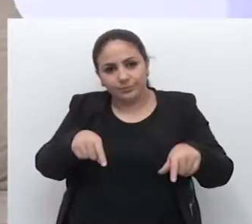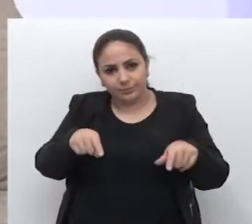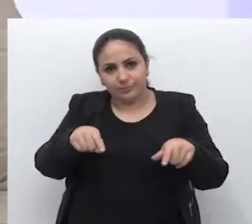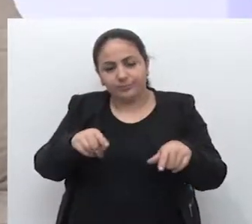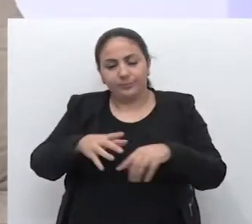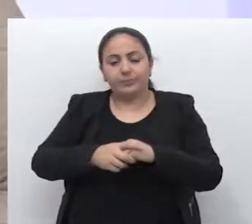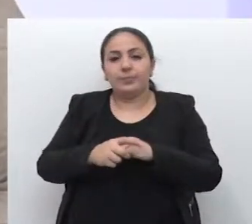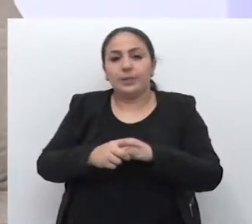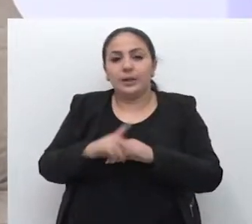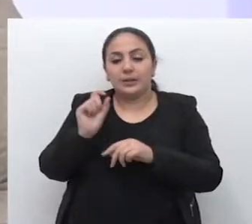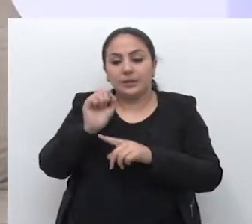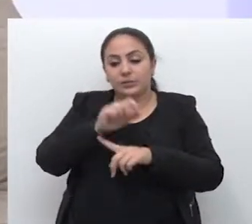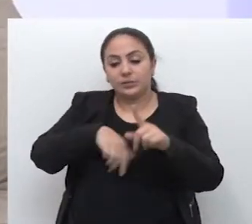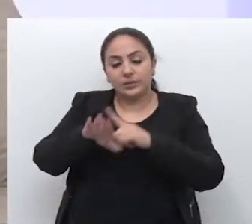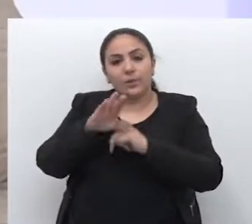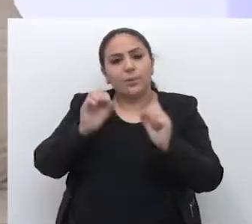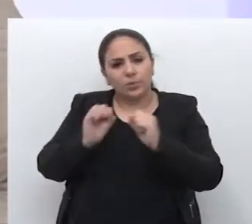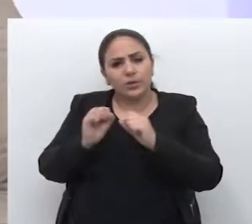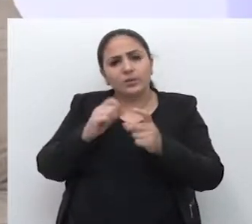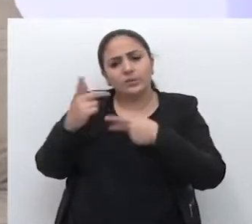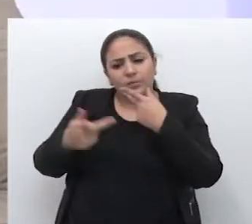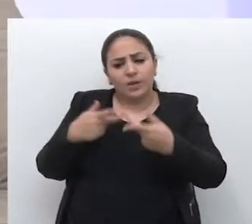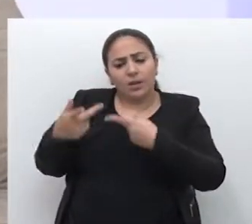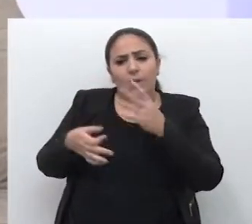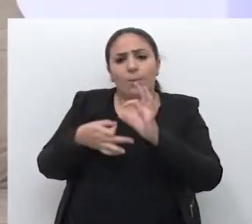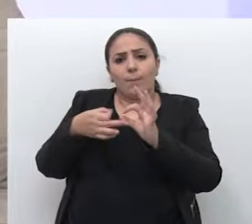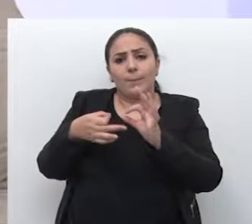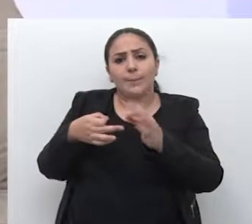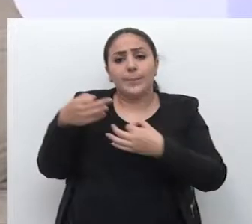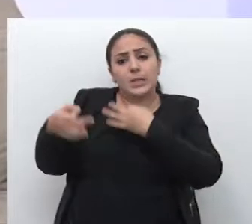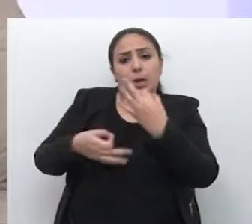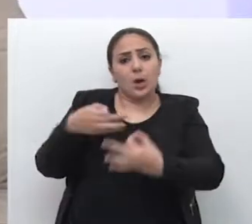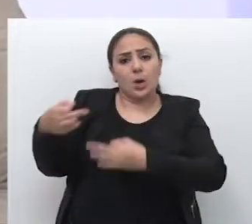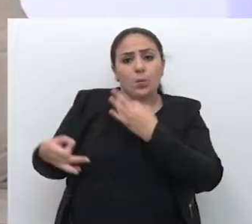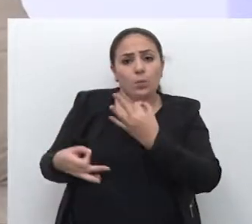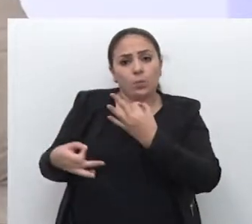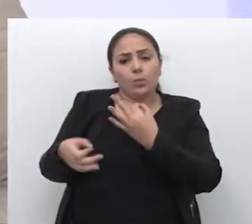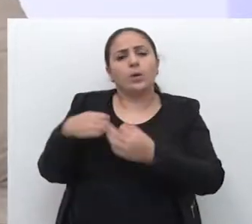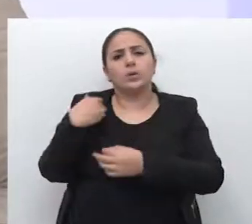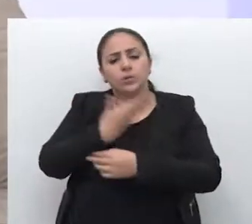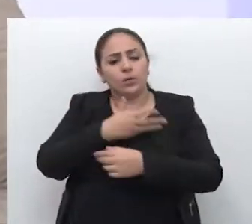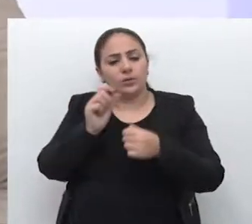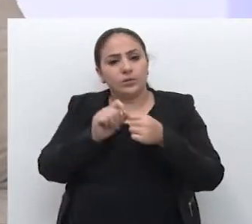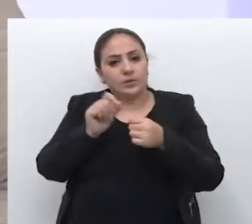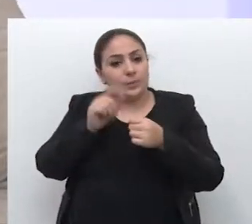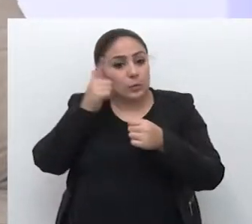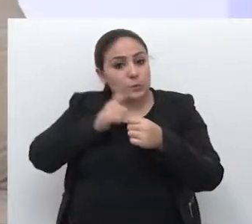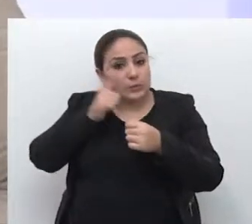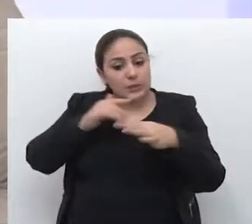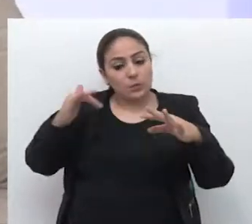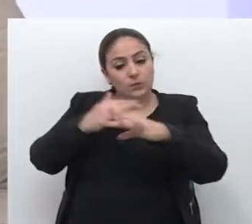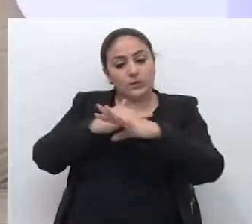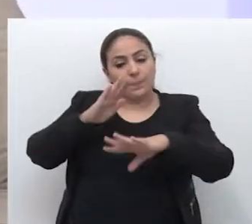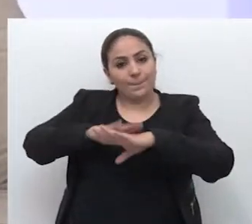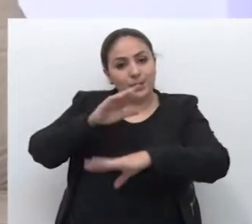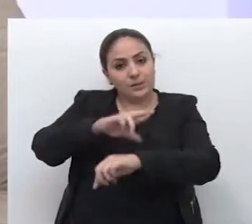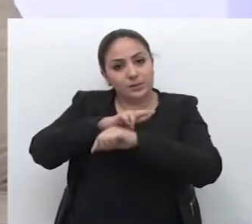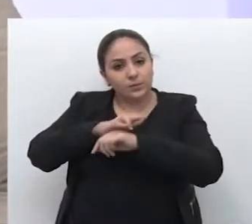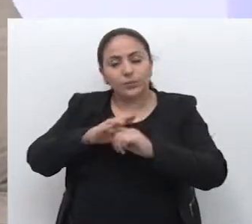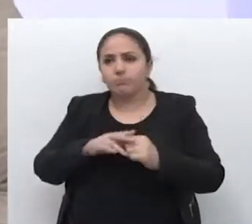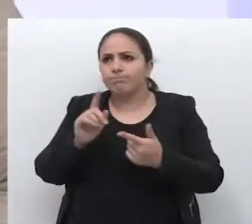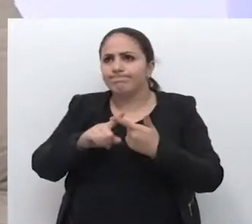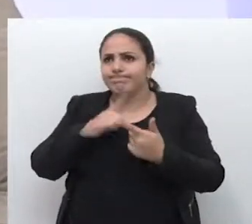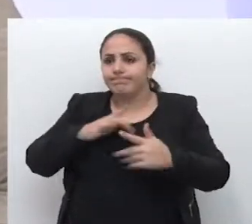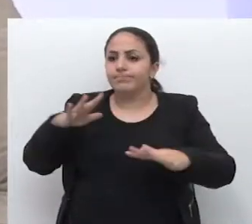audiências públicas, para que a sociedade pudesse se manifestar. O que nós podemos fazer para termos um trânsito